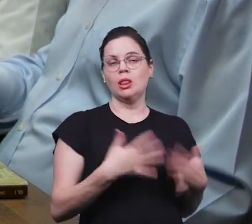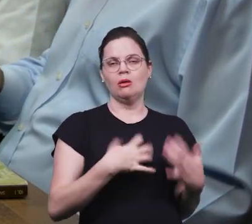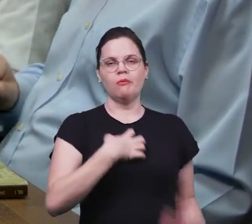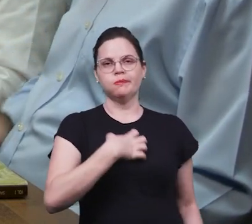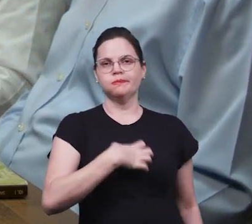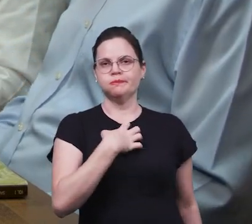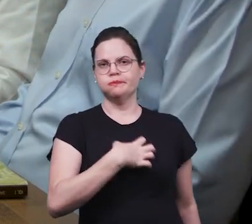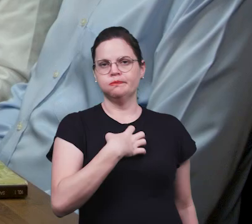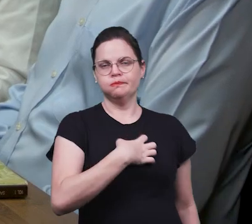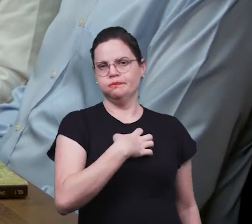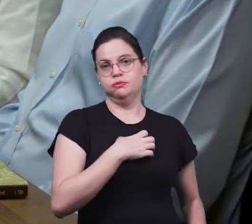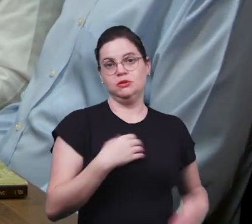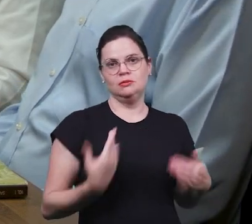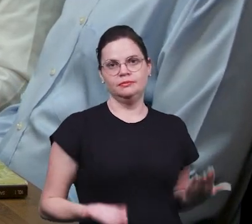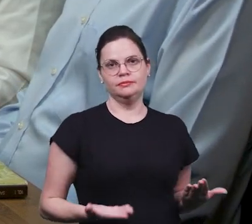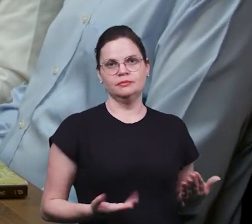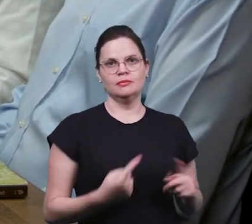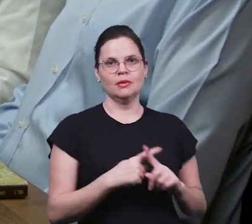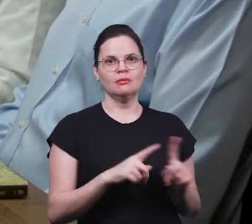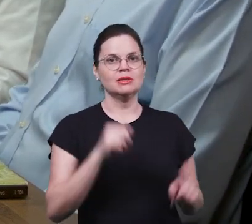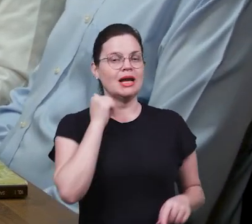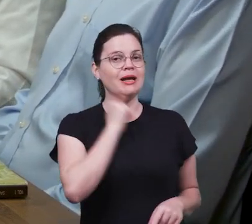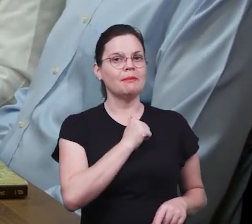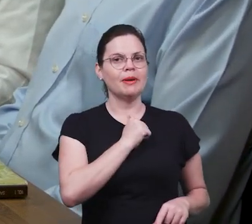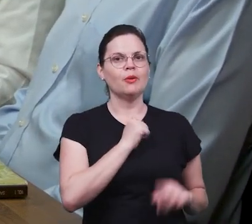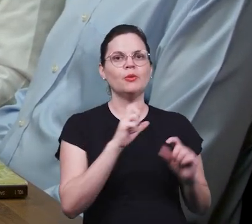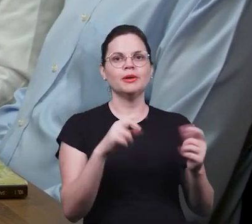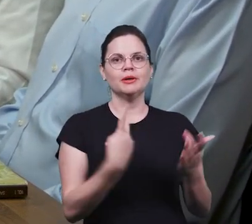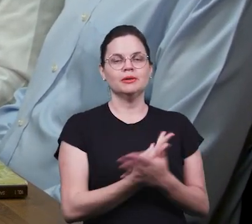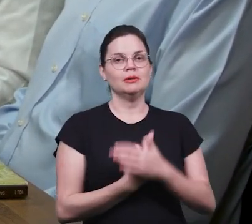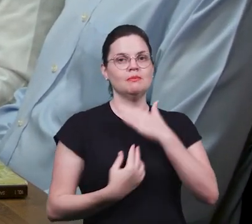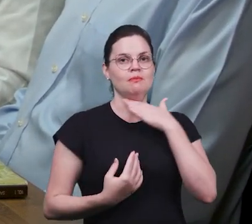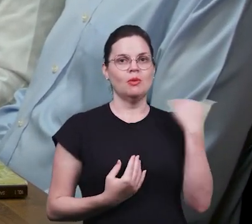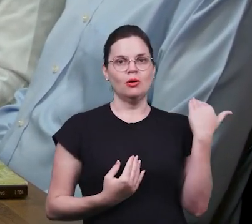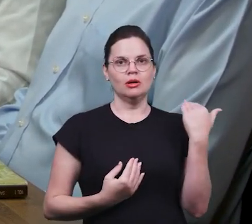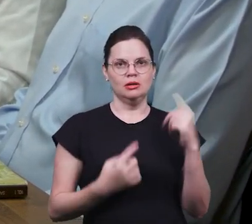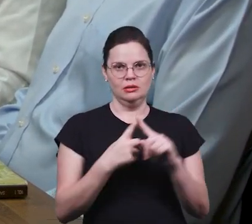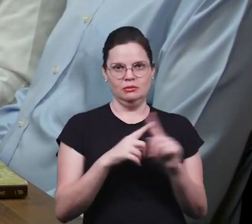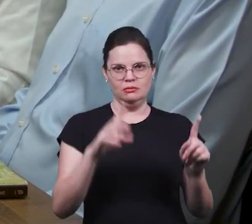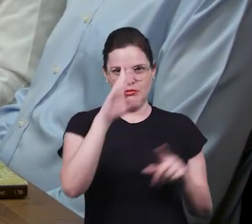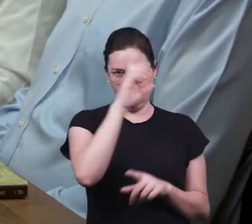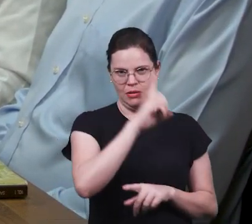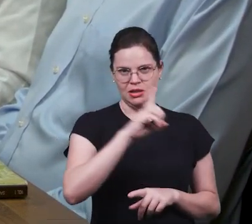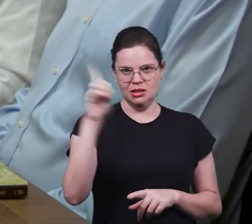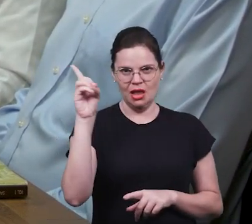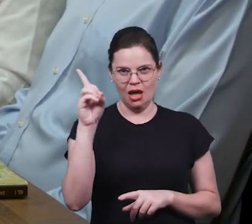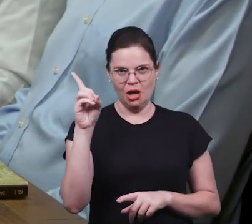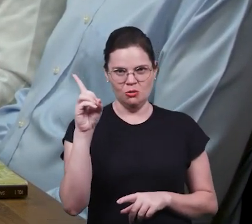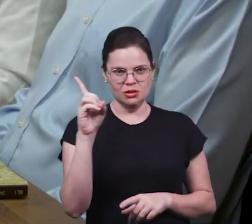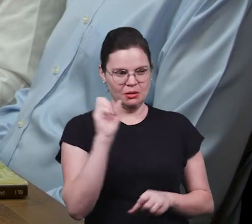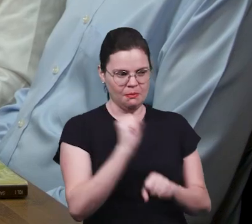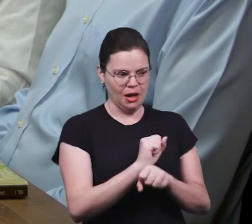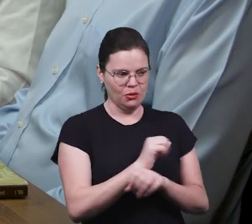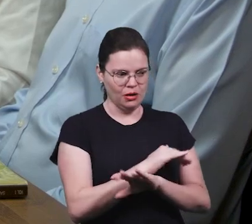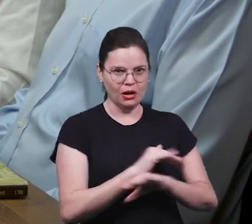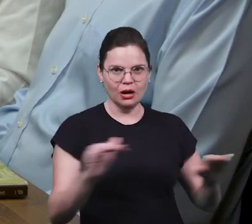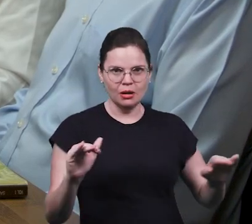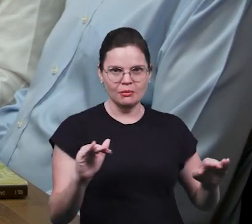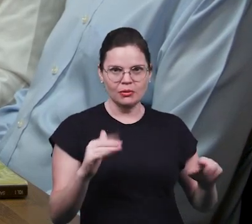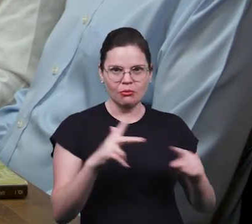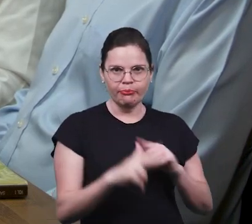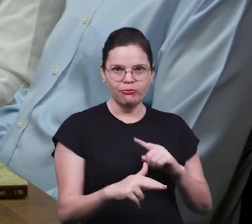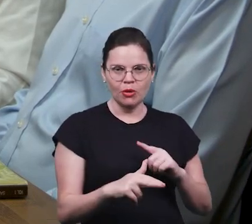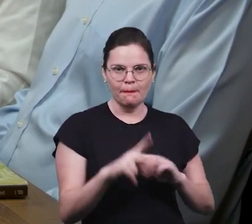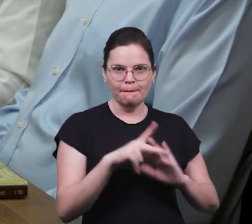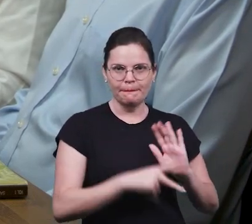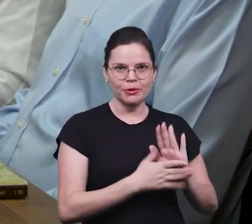E Abel morre. Mas Deus não fica sem um testemunho. Muito bom. Né?